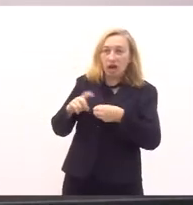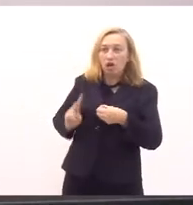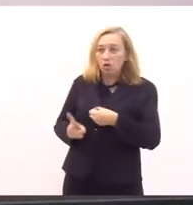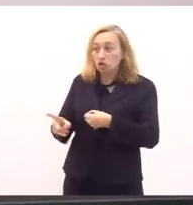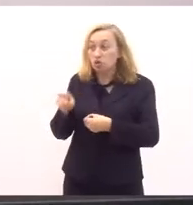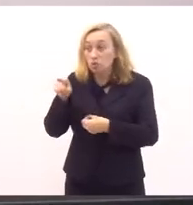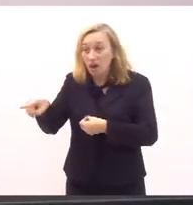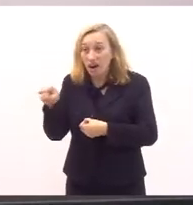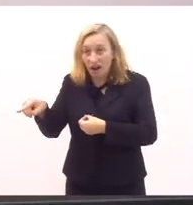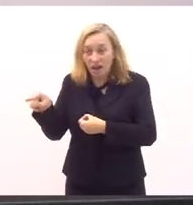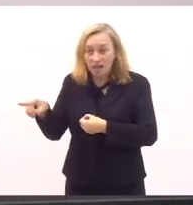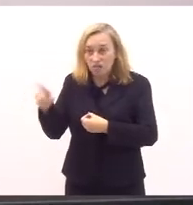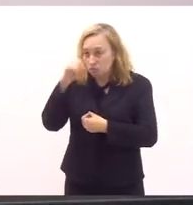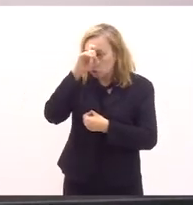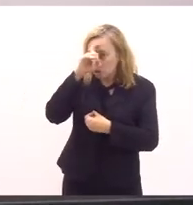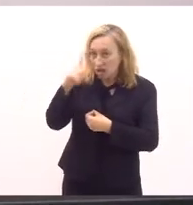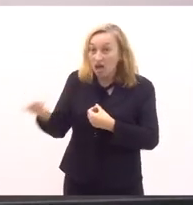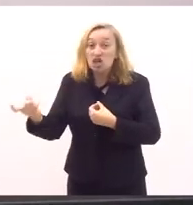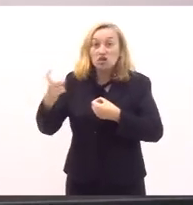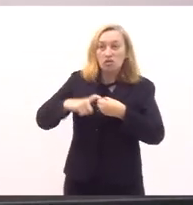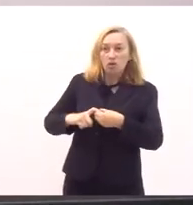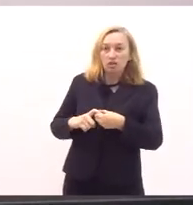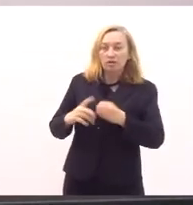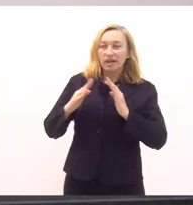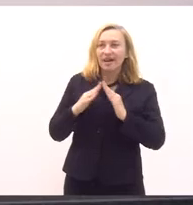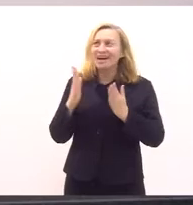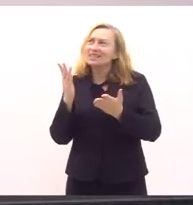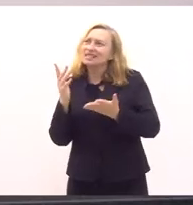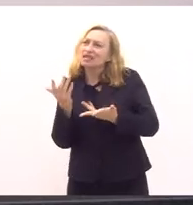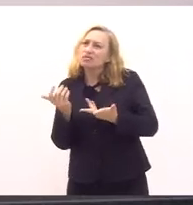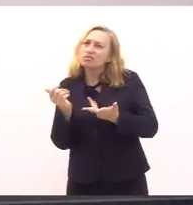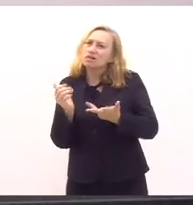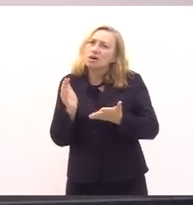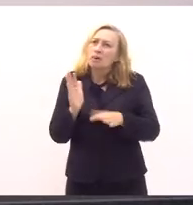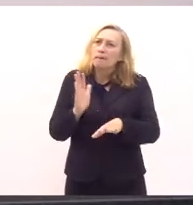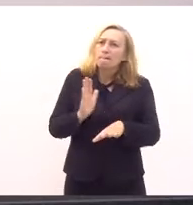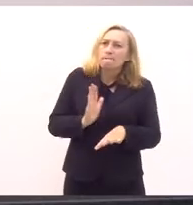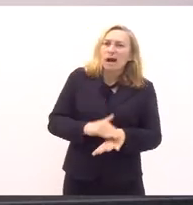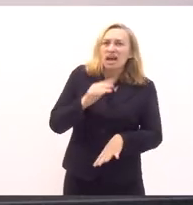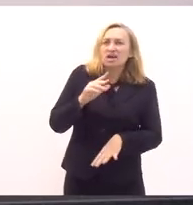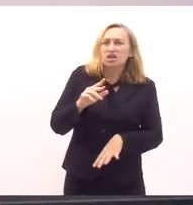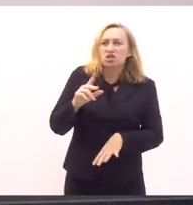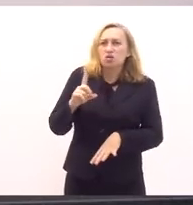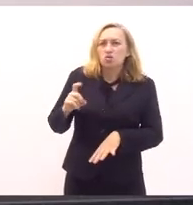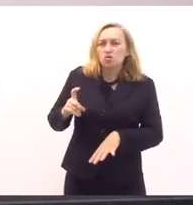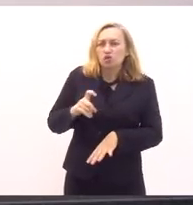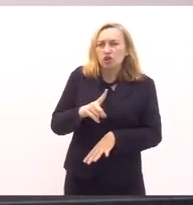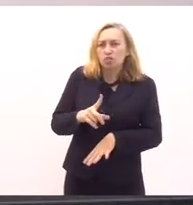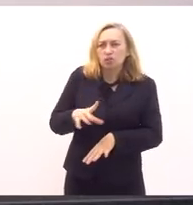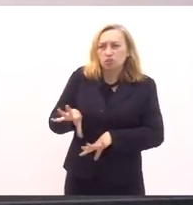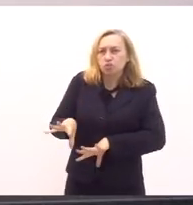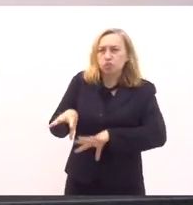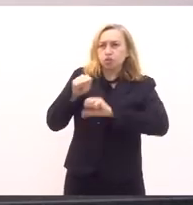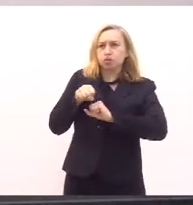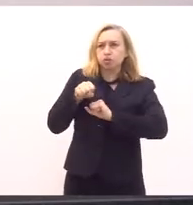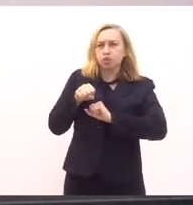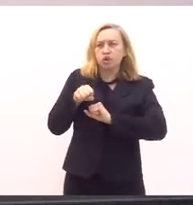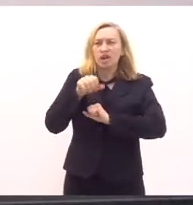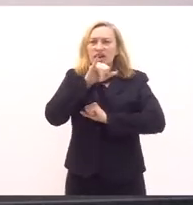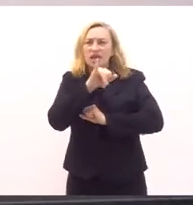naquele plantão, e volta para casa, talvez levando mais um vírus, mais um, porque os